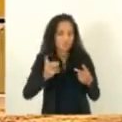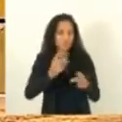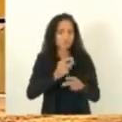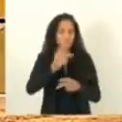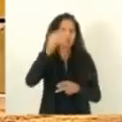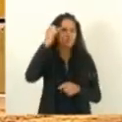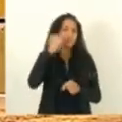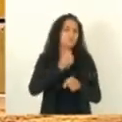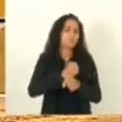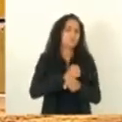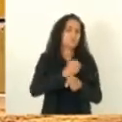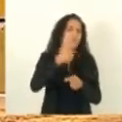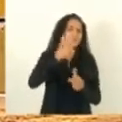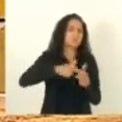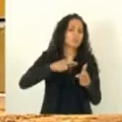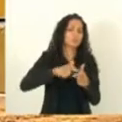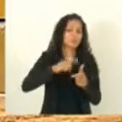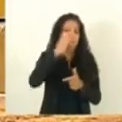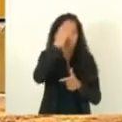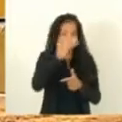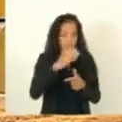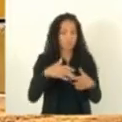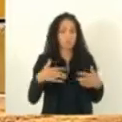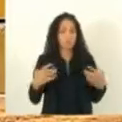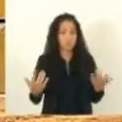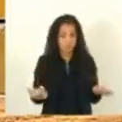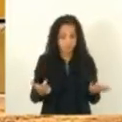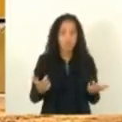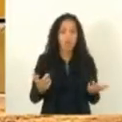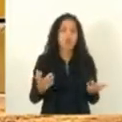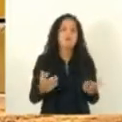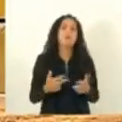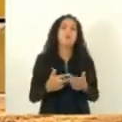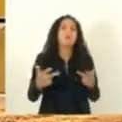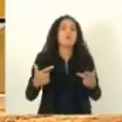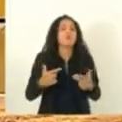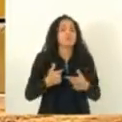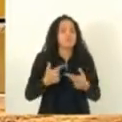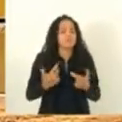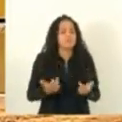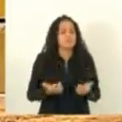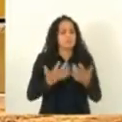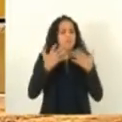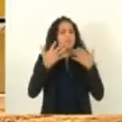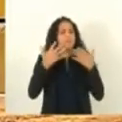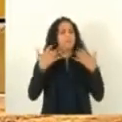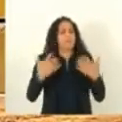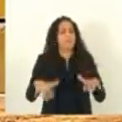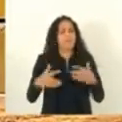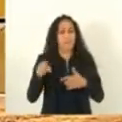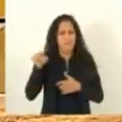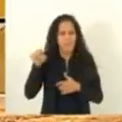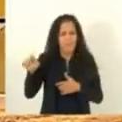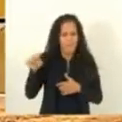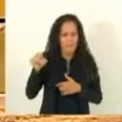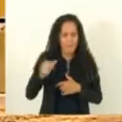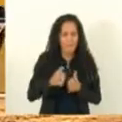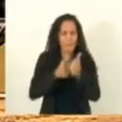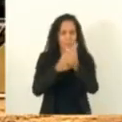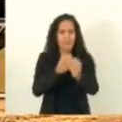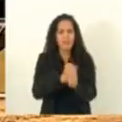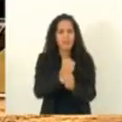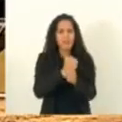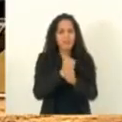tempo. Agora, uma coisa que me deixa perplexo, doutor Hércules, o senhor que há anos acompanha isso e que é